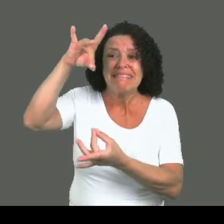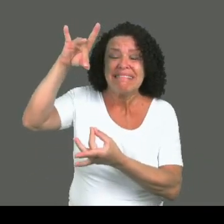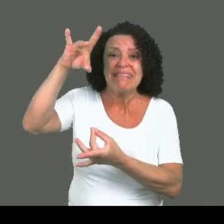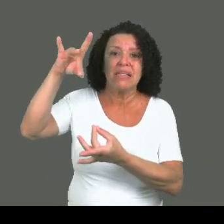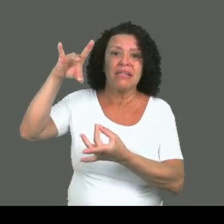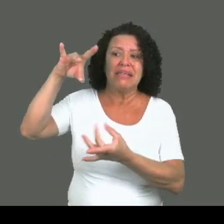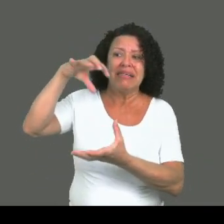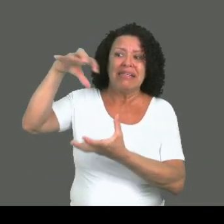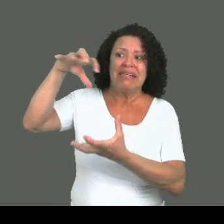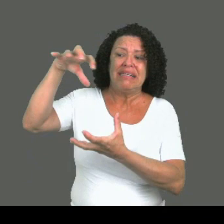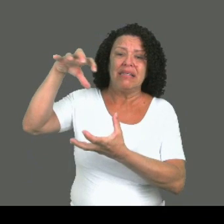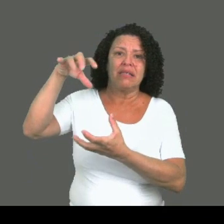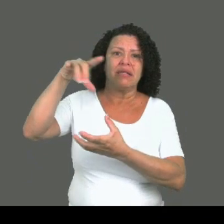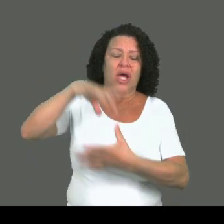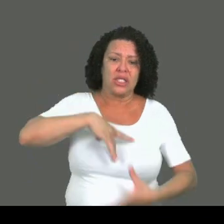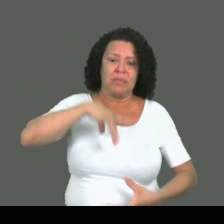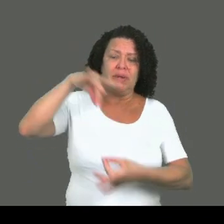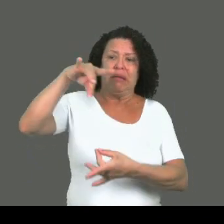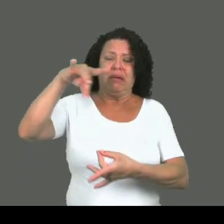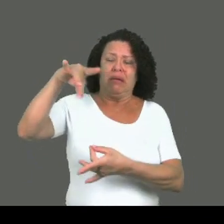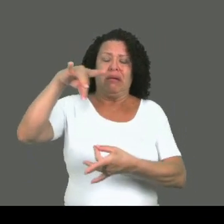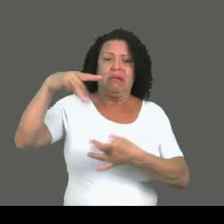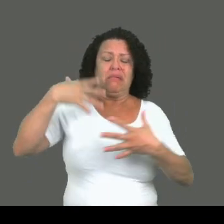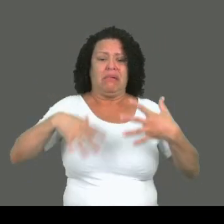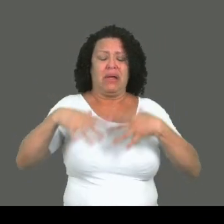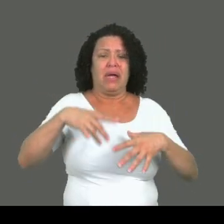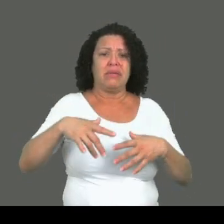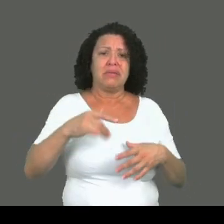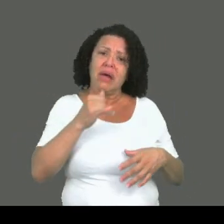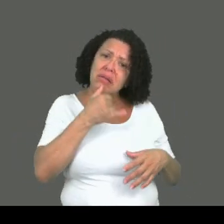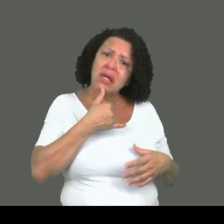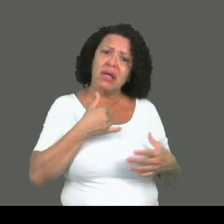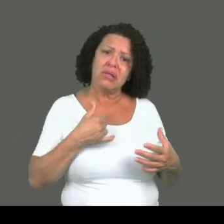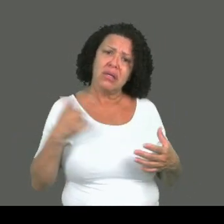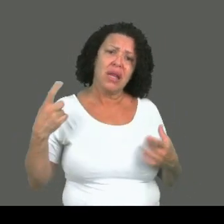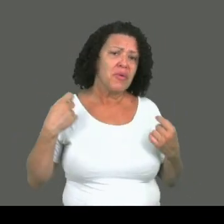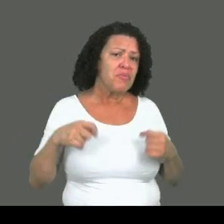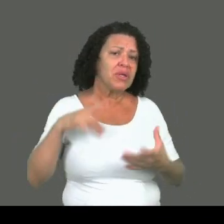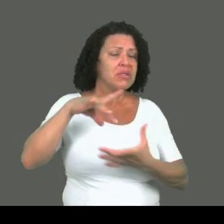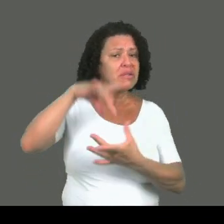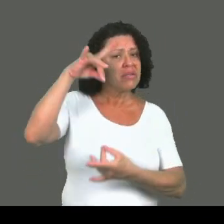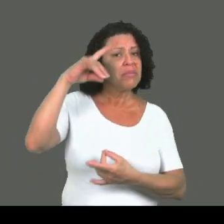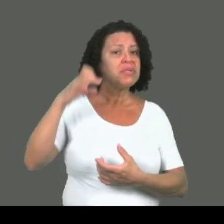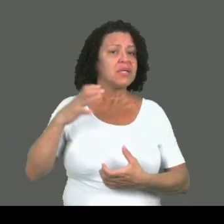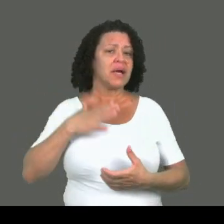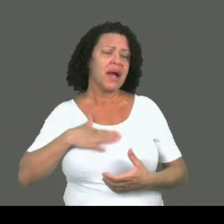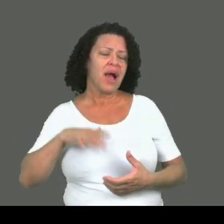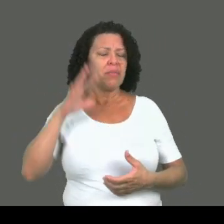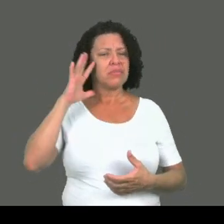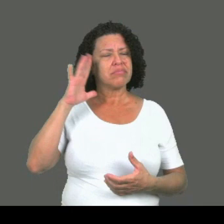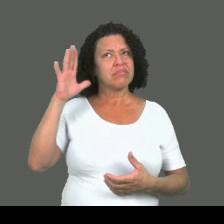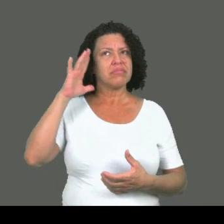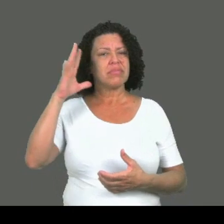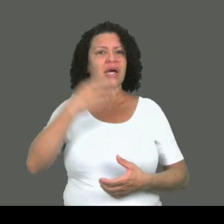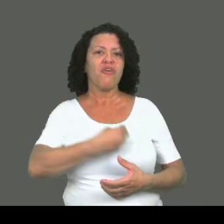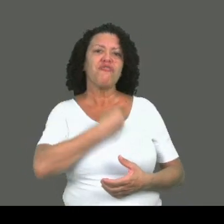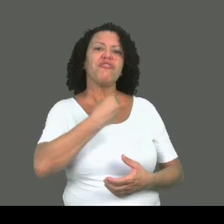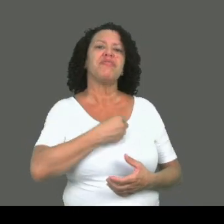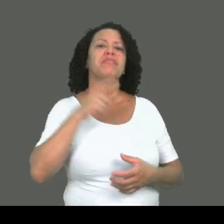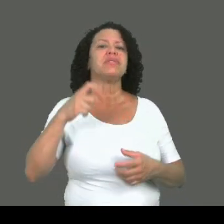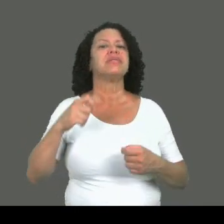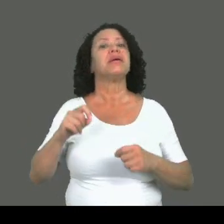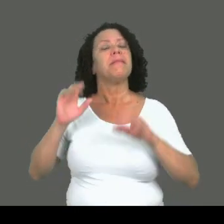está inquieto, ele está de alguma forma infeliz. E ele precisa refletir um pouco sobre a vida. Ele precisa parar